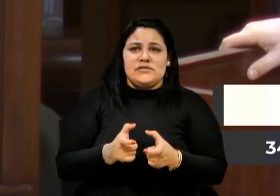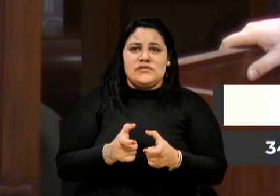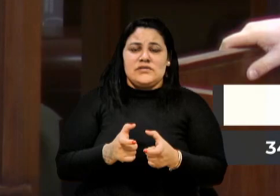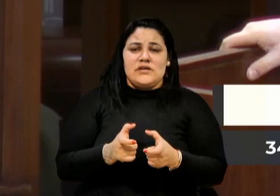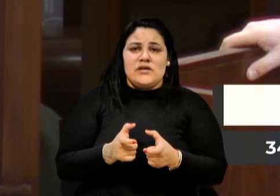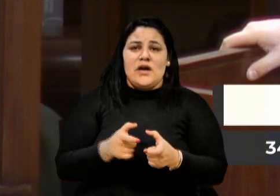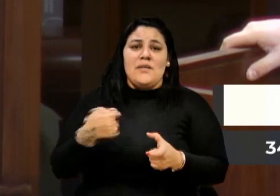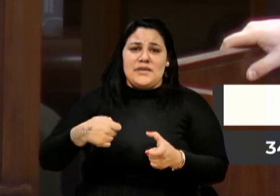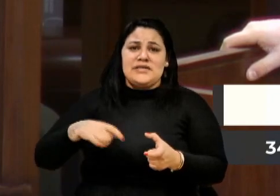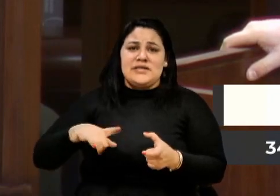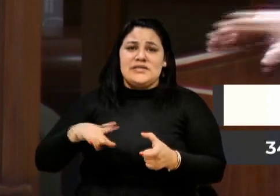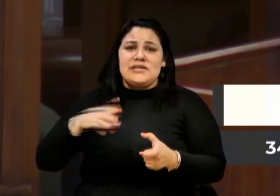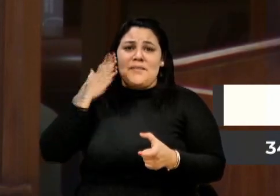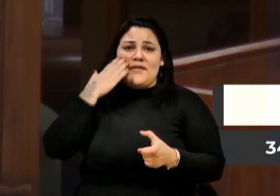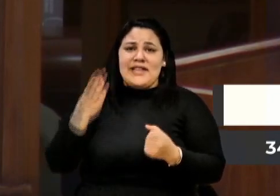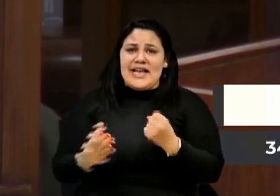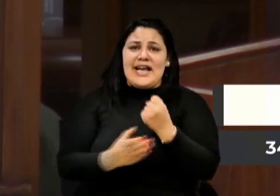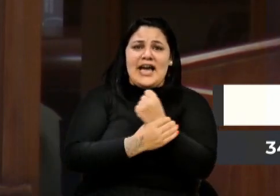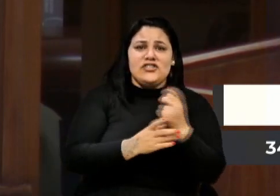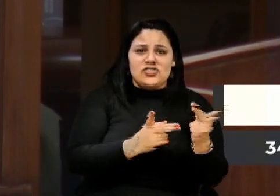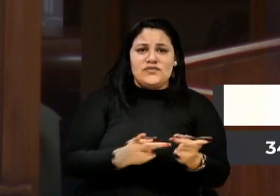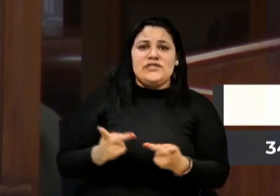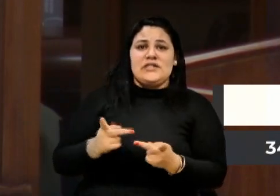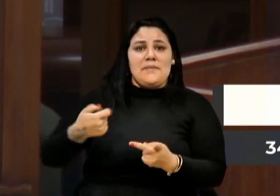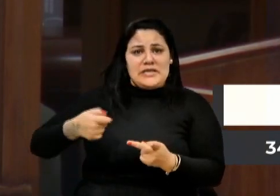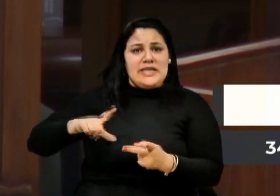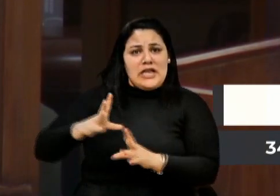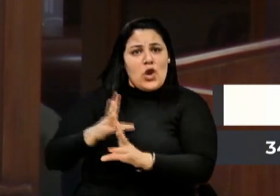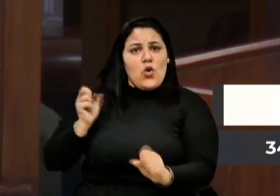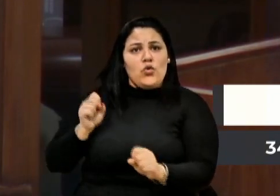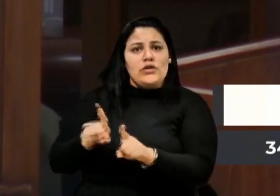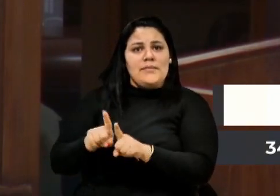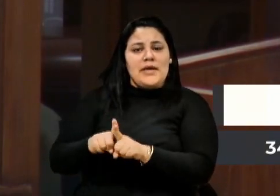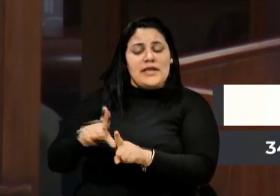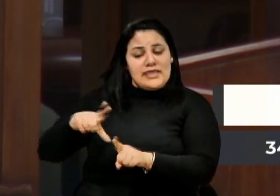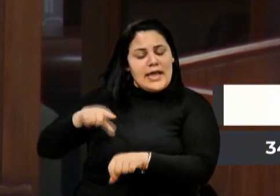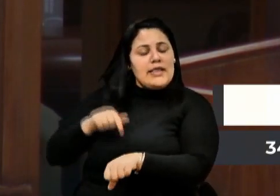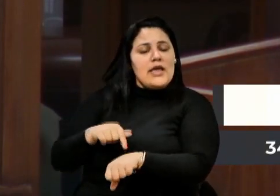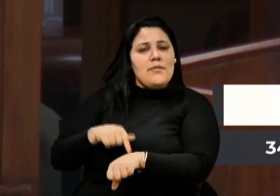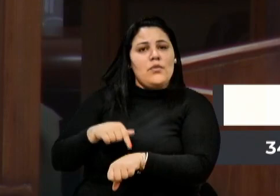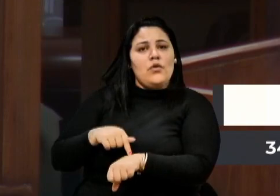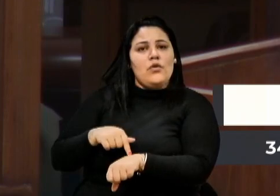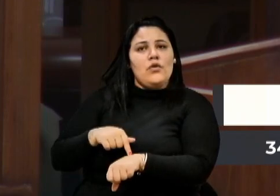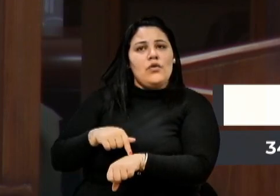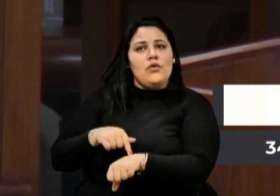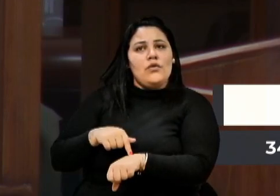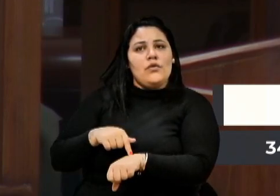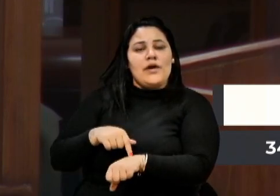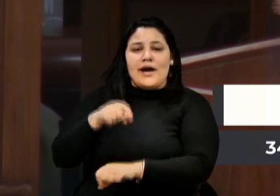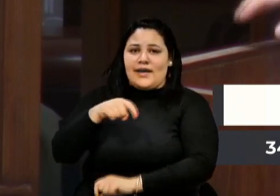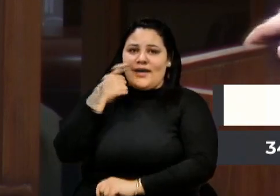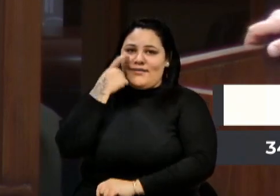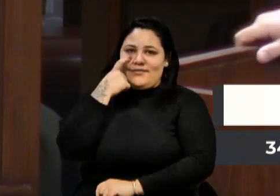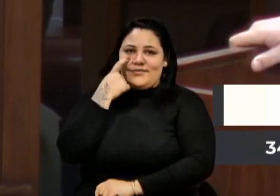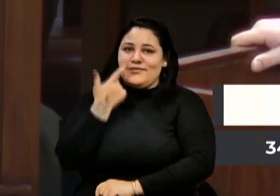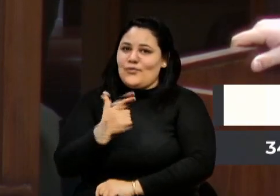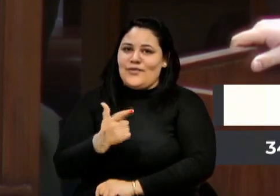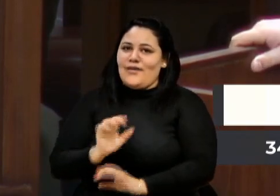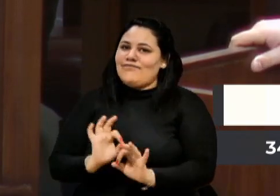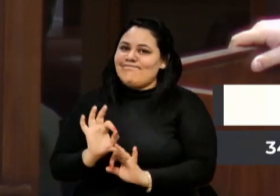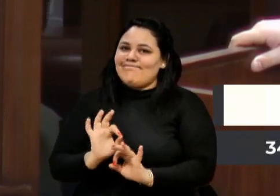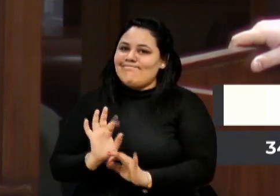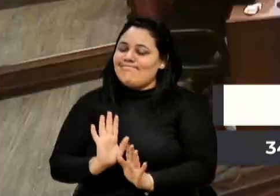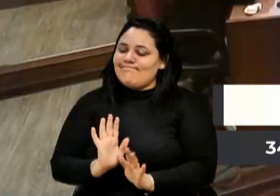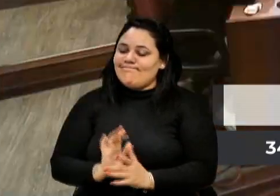visitação. Então, tem tempo ainda, basta querer se organizar, que é algo que a gente não tem visto no município. Vereador Rafael, seu a parte.